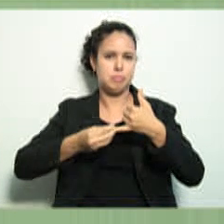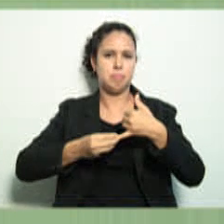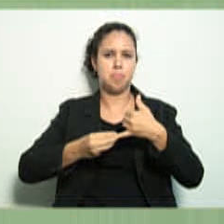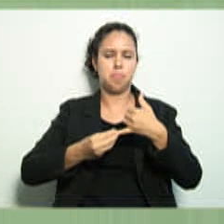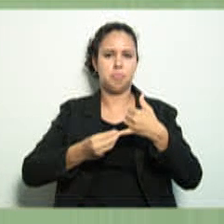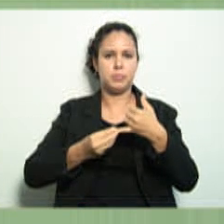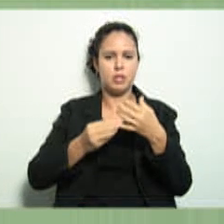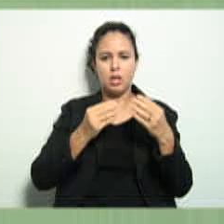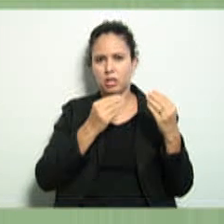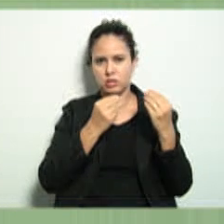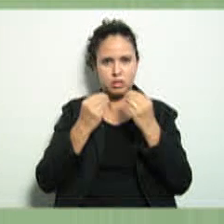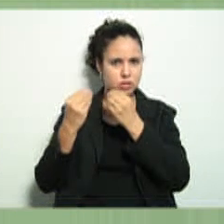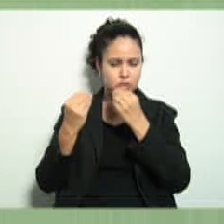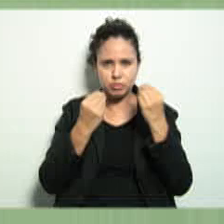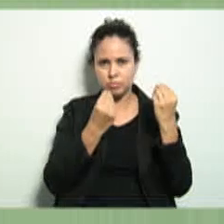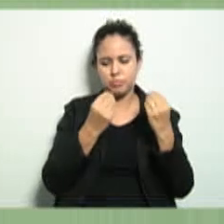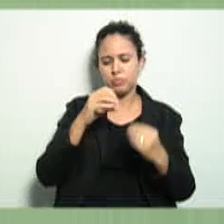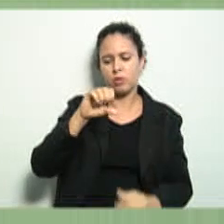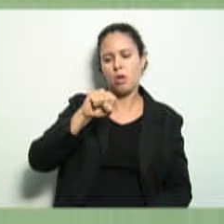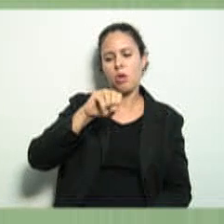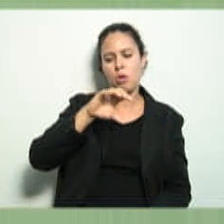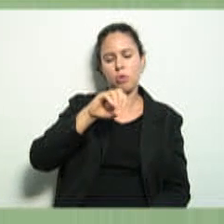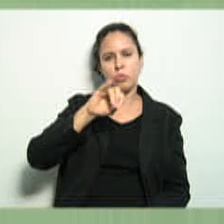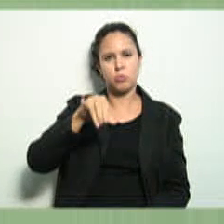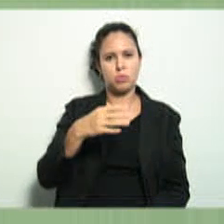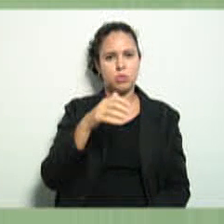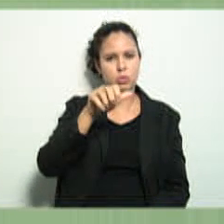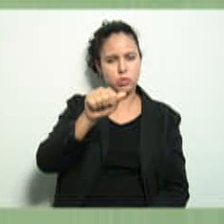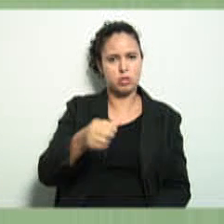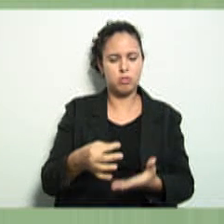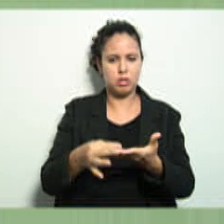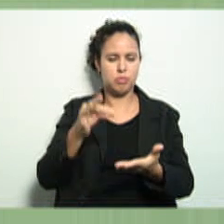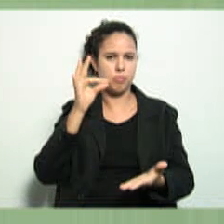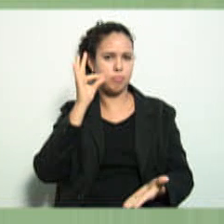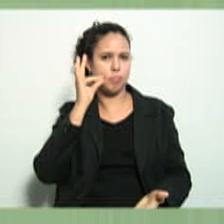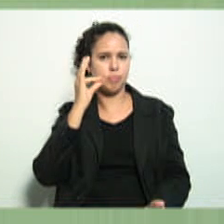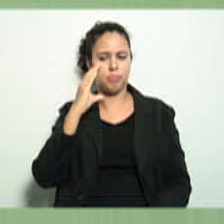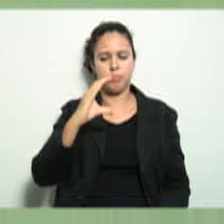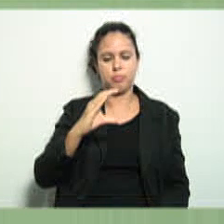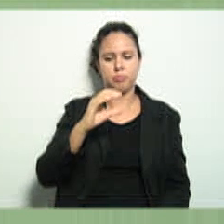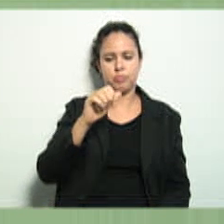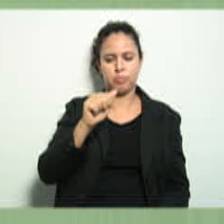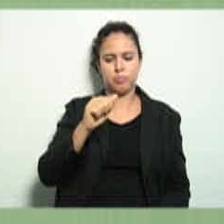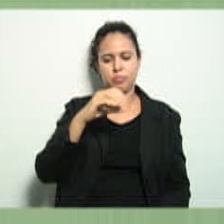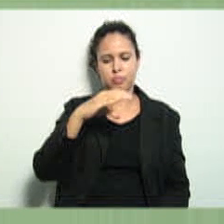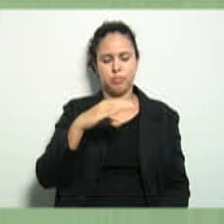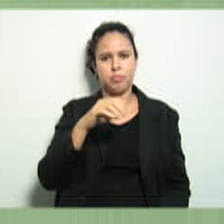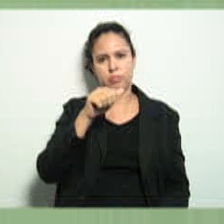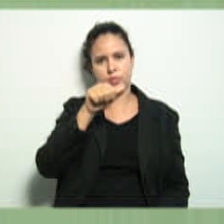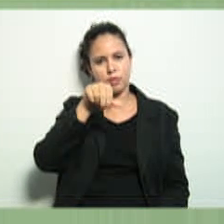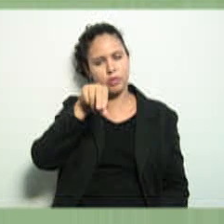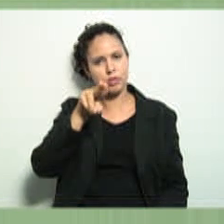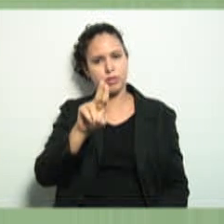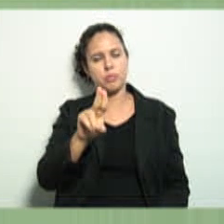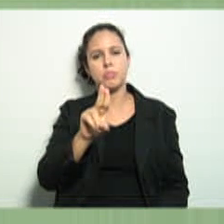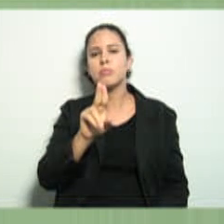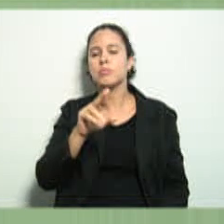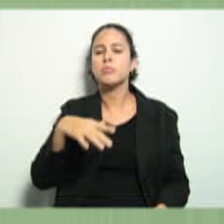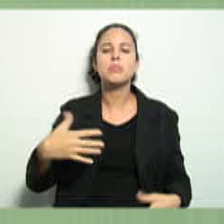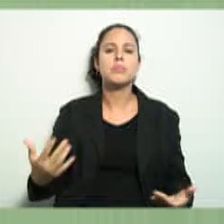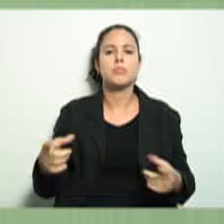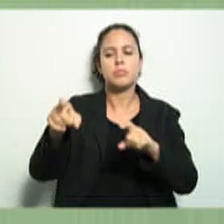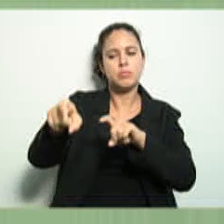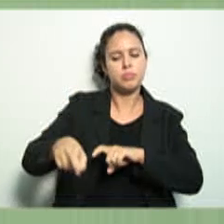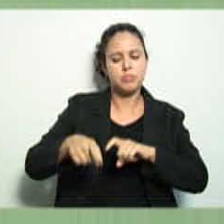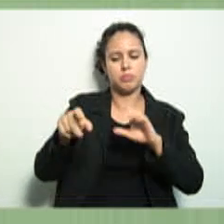de milho, de soja, de cacau e de café. Ou seja, produtos da pecuária e produtos da